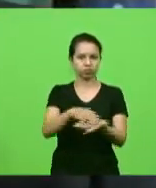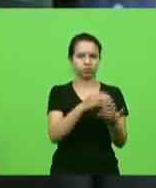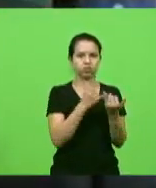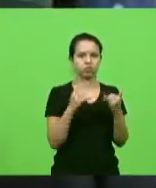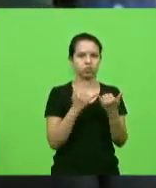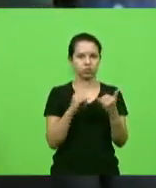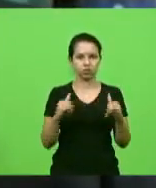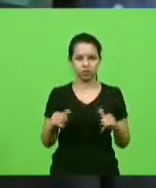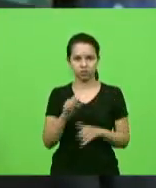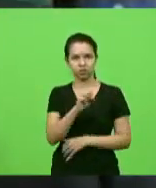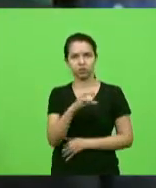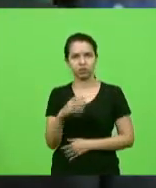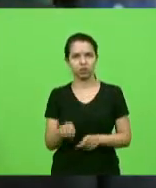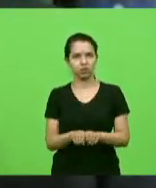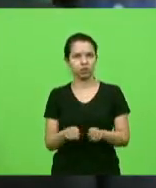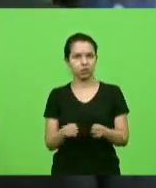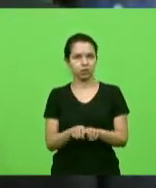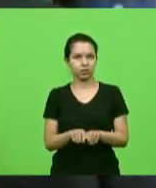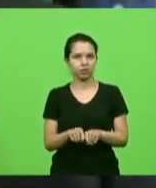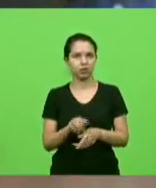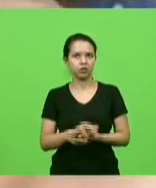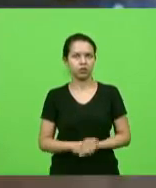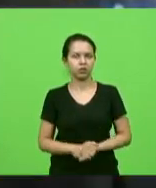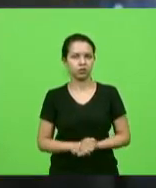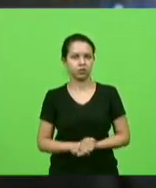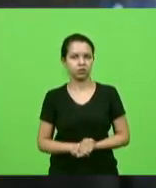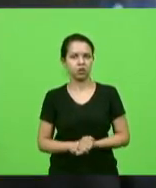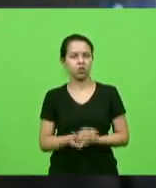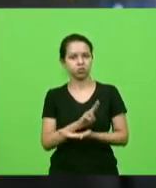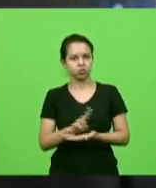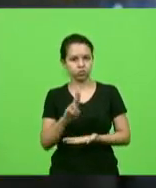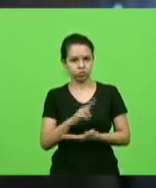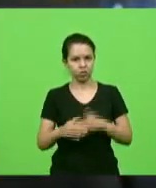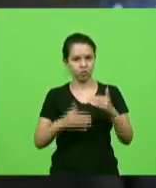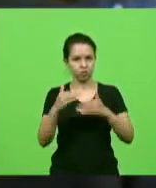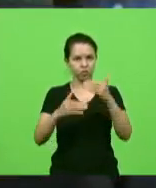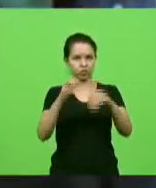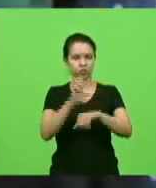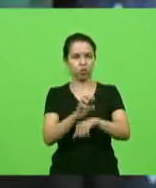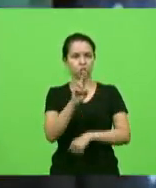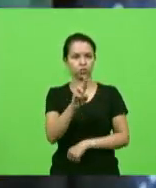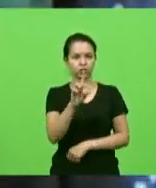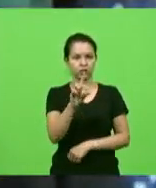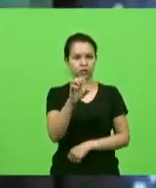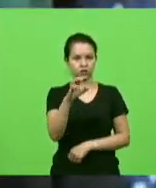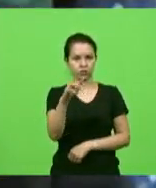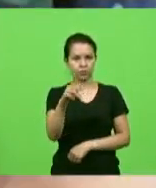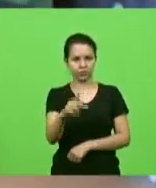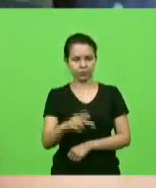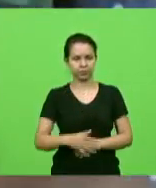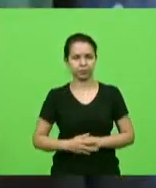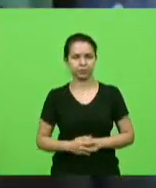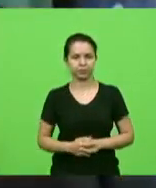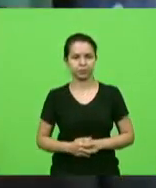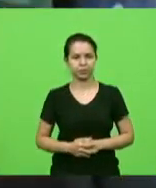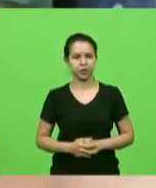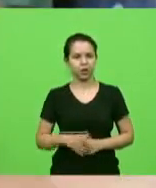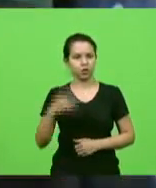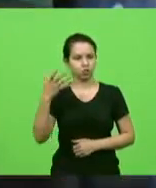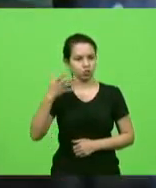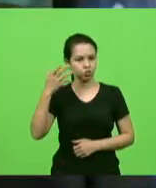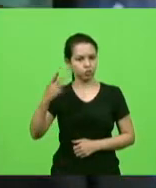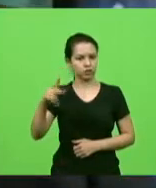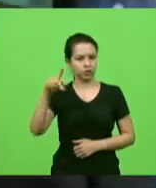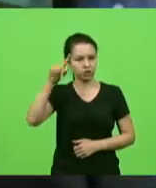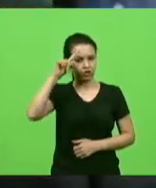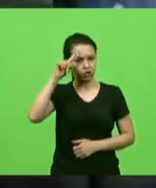de Santa Catarina EA universidade para o estado para o desenvolvimento sabe Santa Catarina Alves o inseto expulso